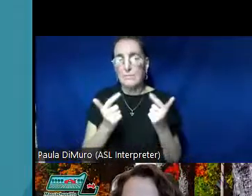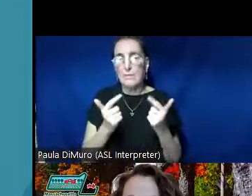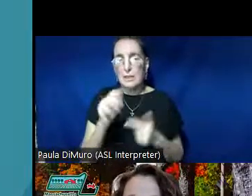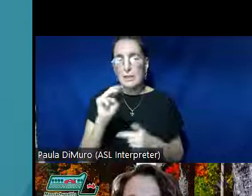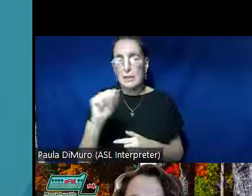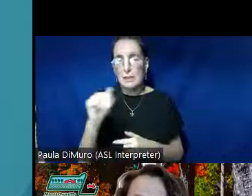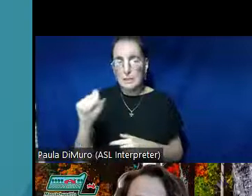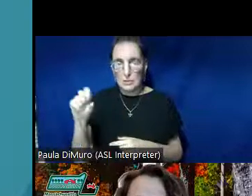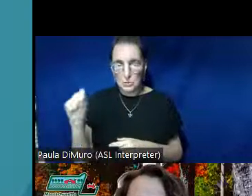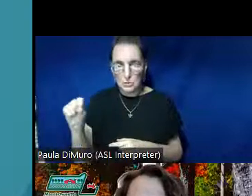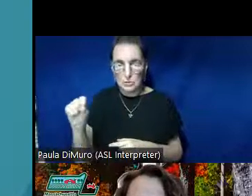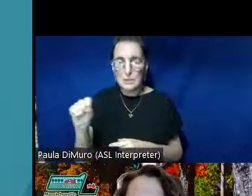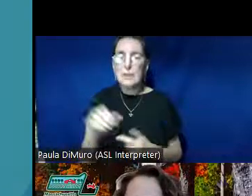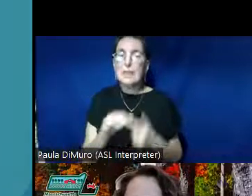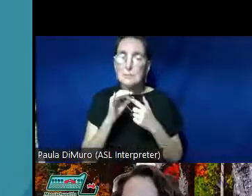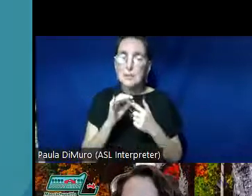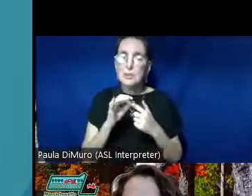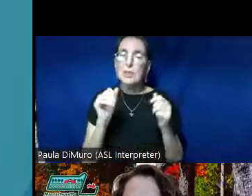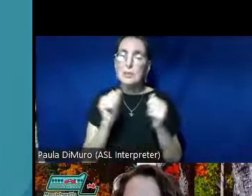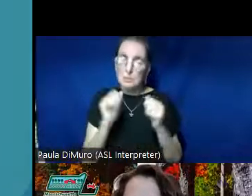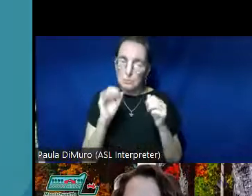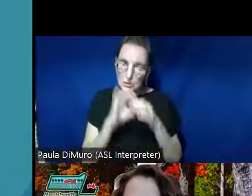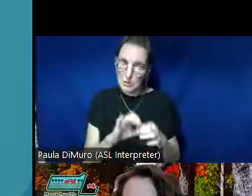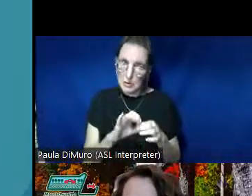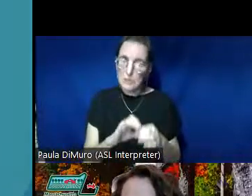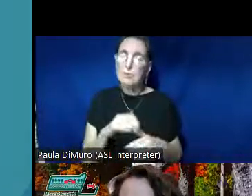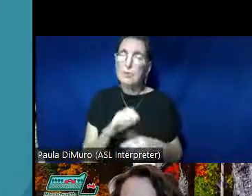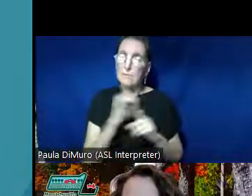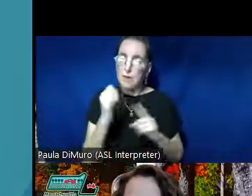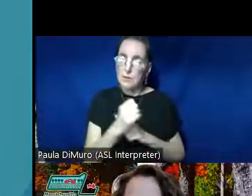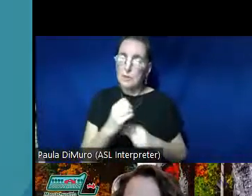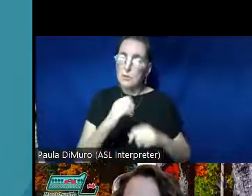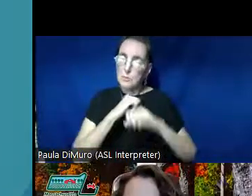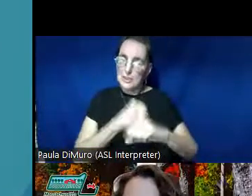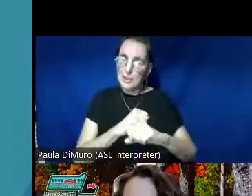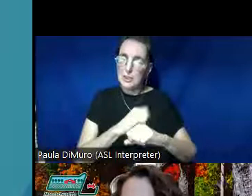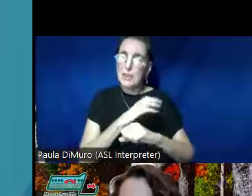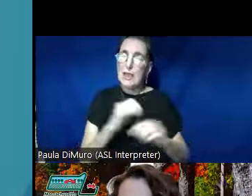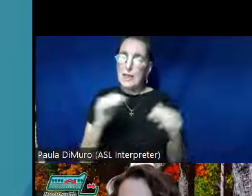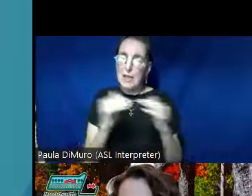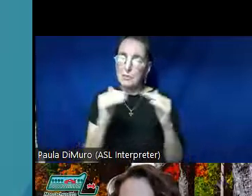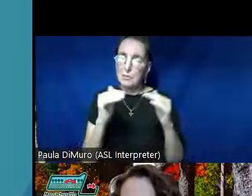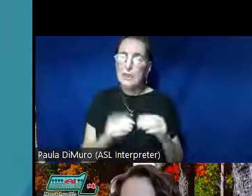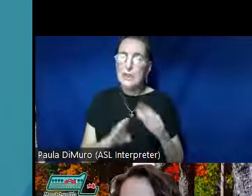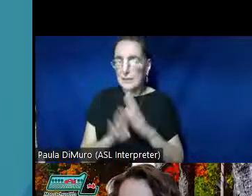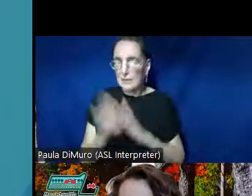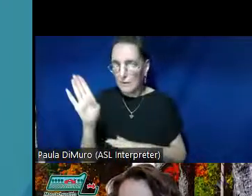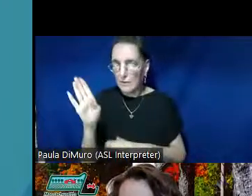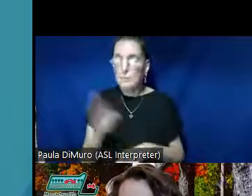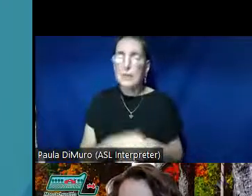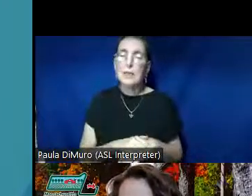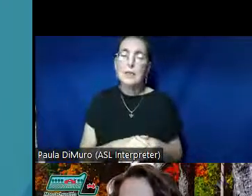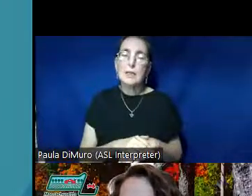Tem pedidos interno e externo de interpretação e tradução completa e também, nesse